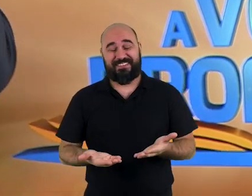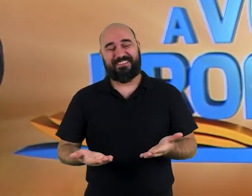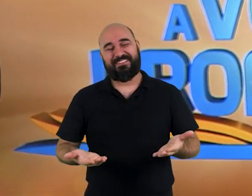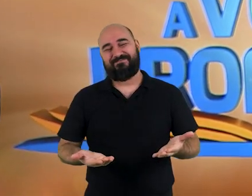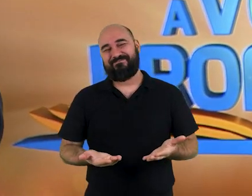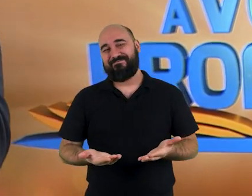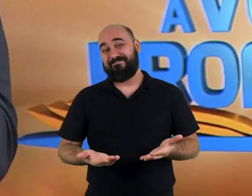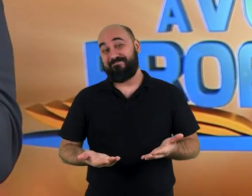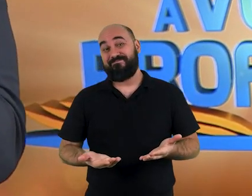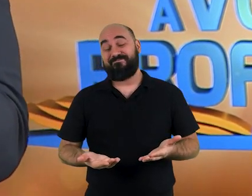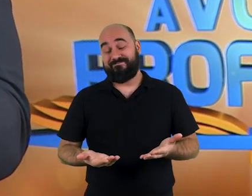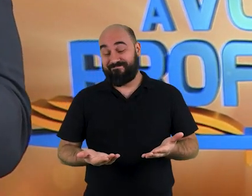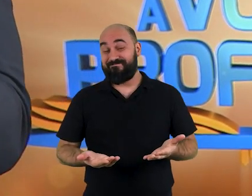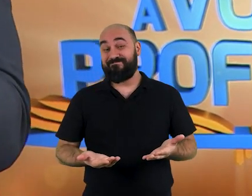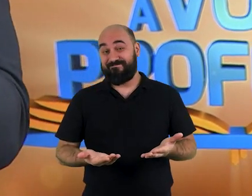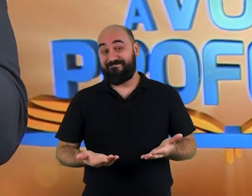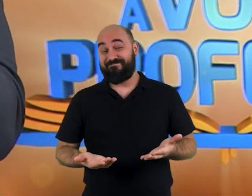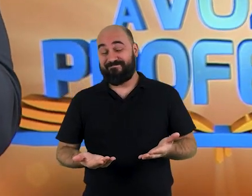decide